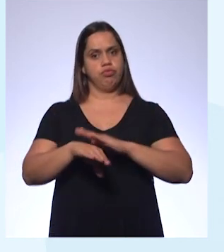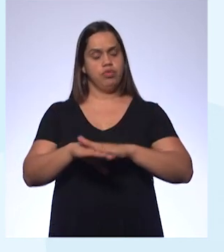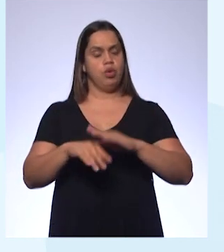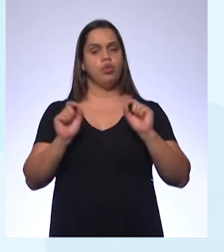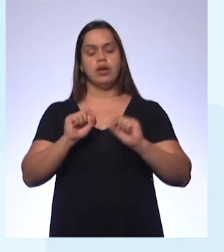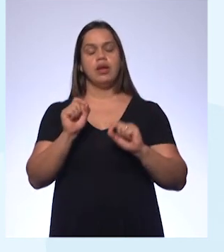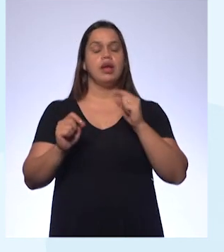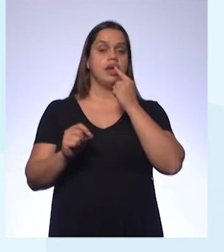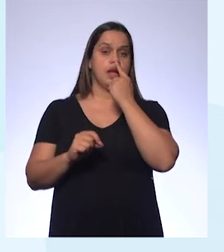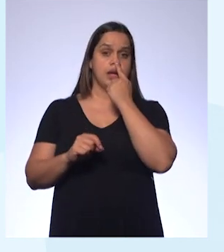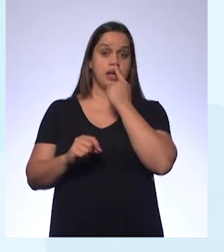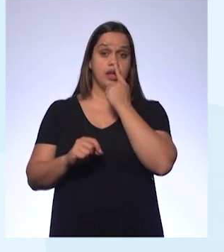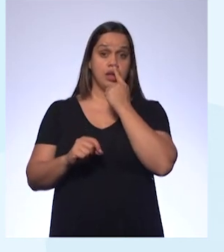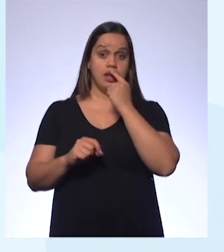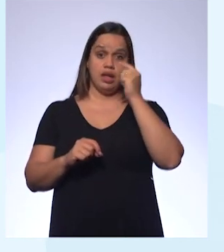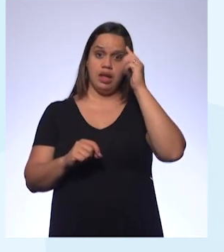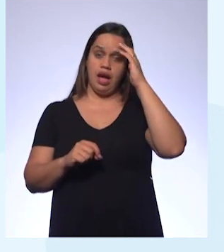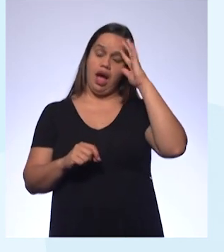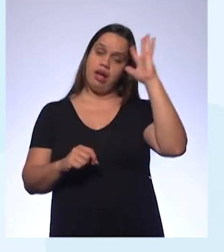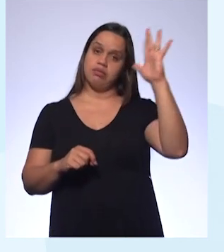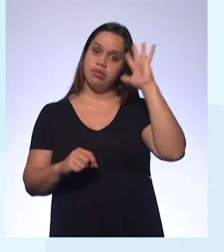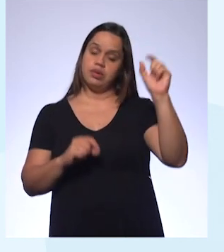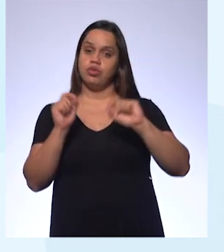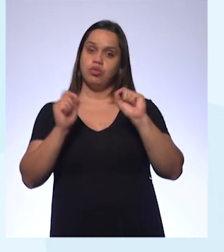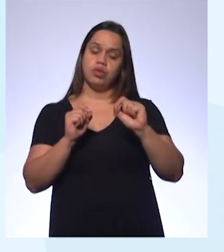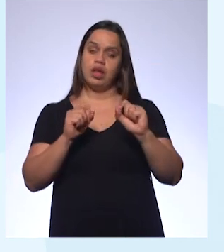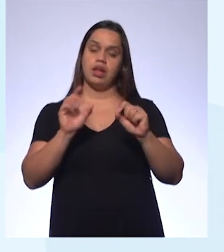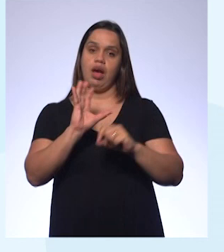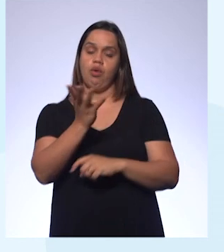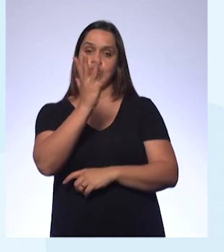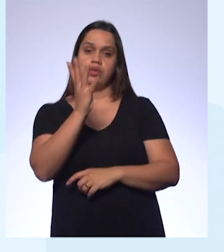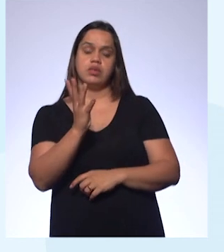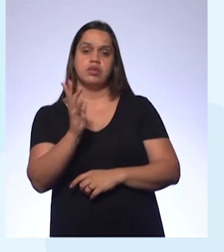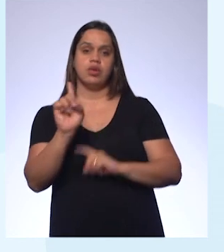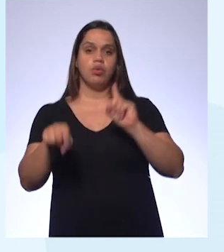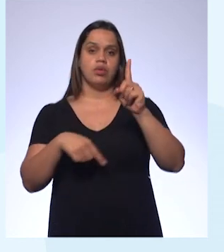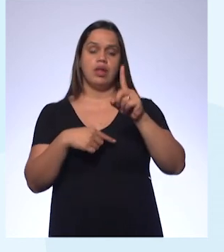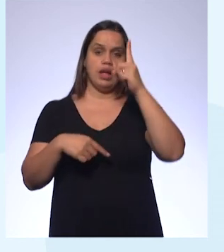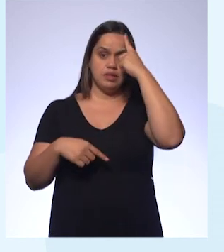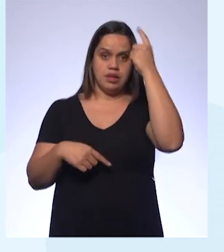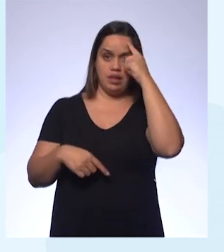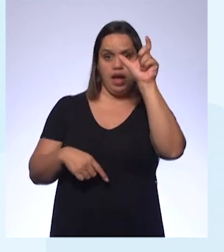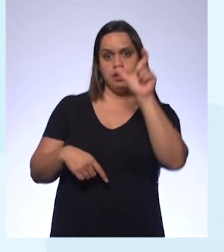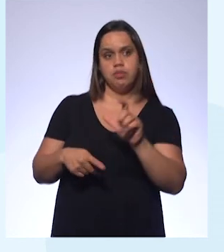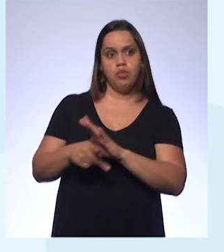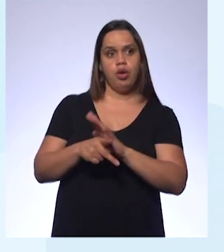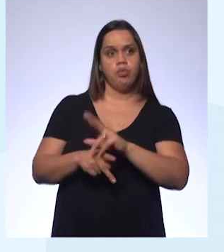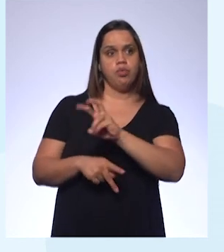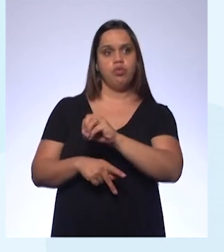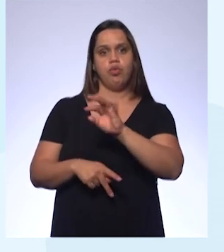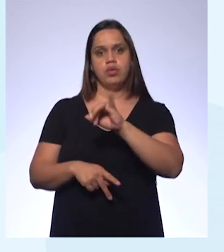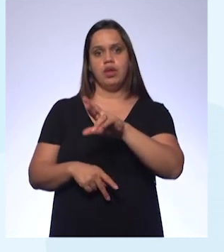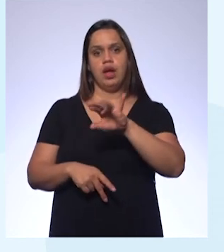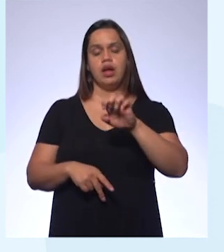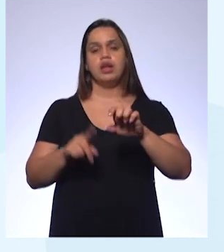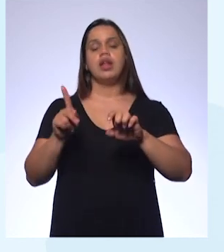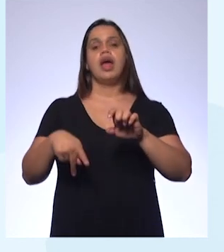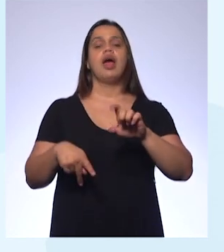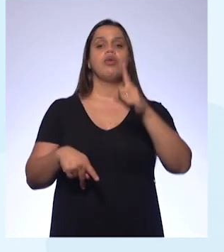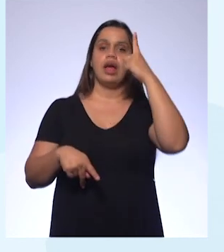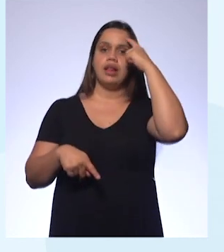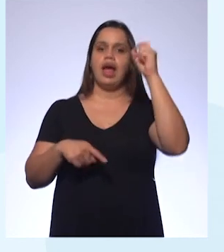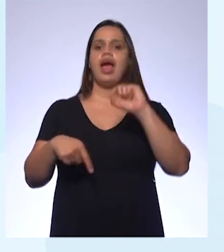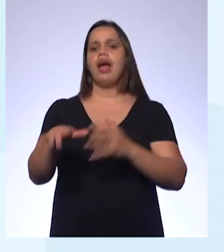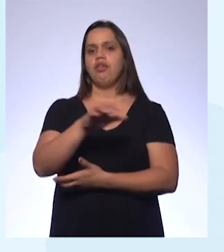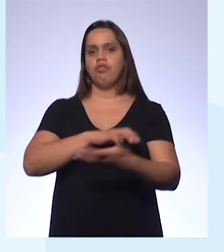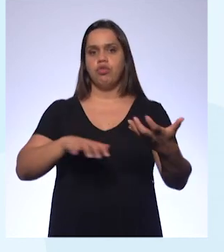uma das inspirações aí, dos reflexos das ideias de Voltaire é a própria Revolução Francesa aí,